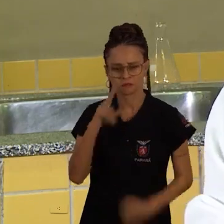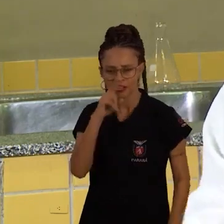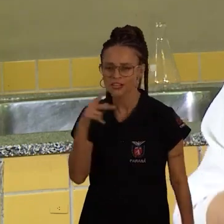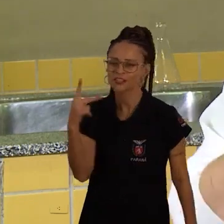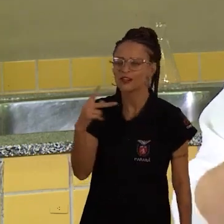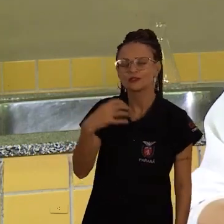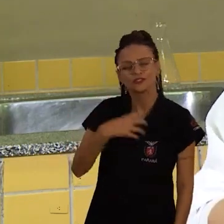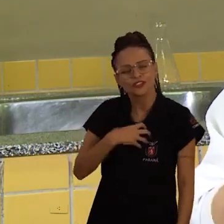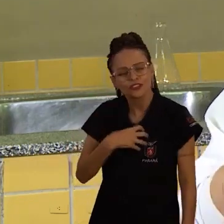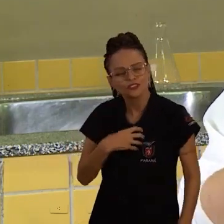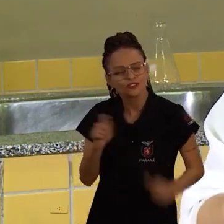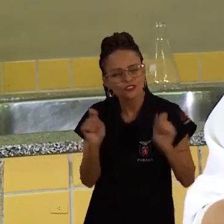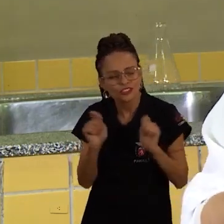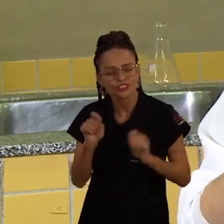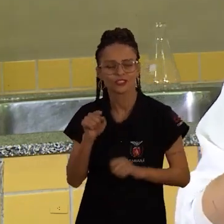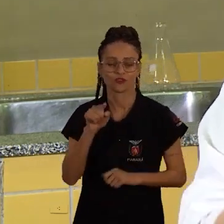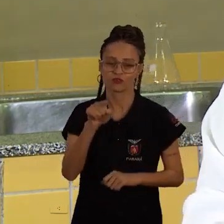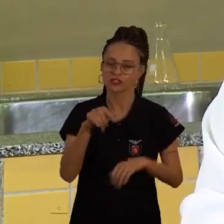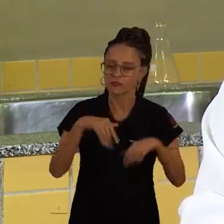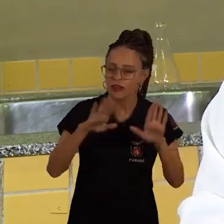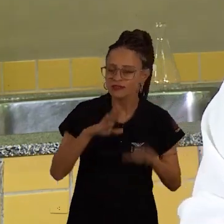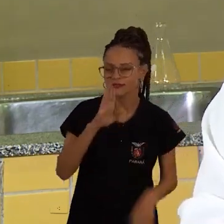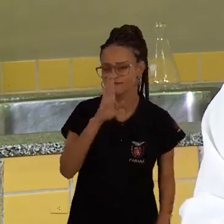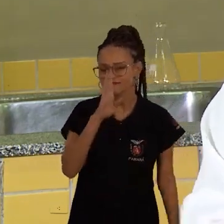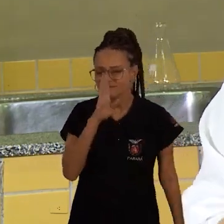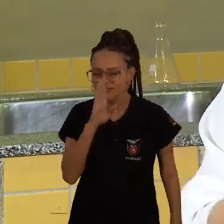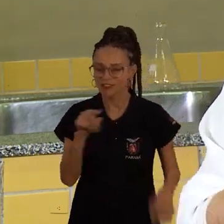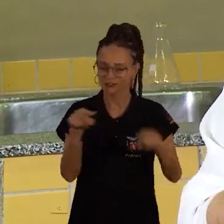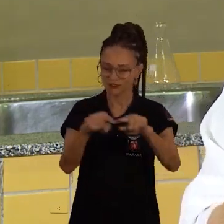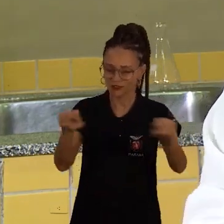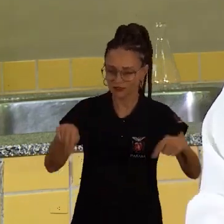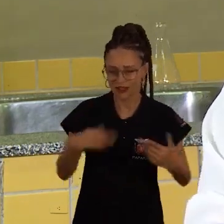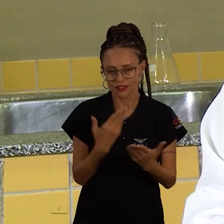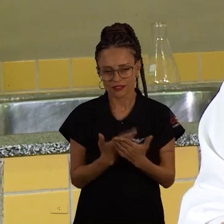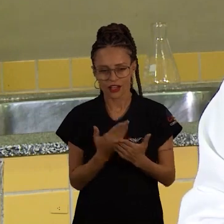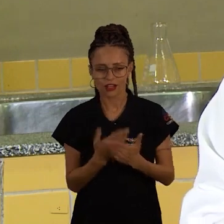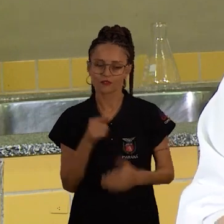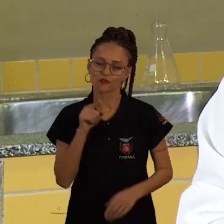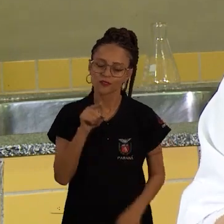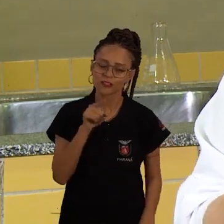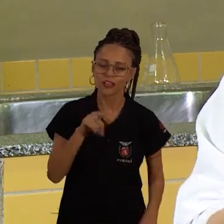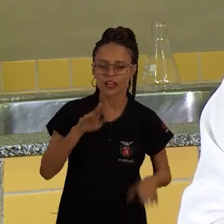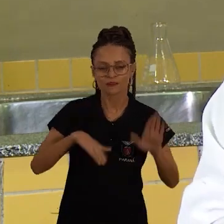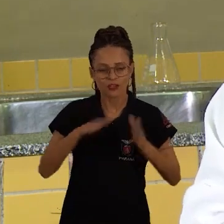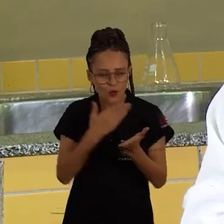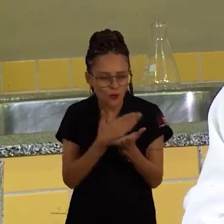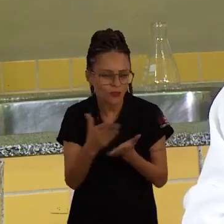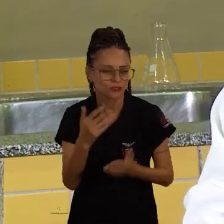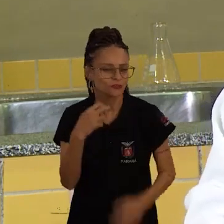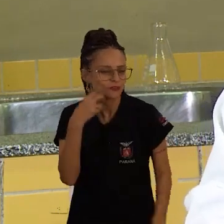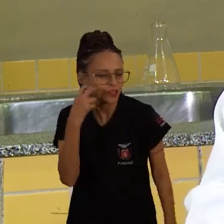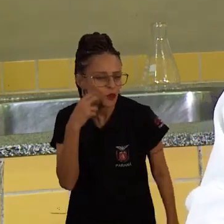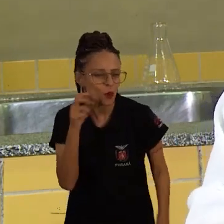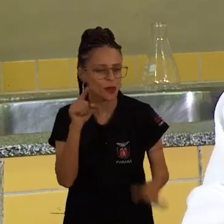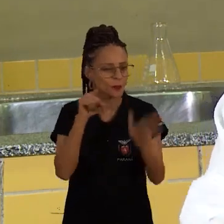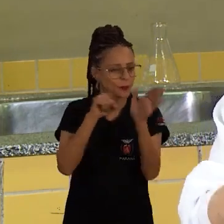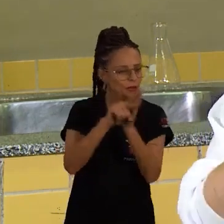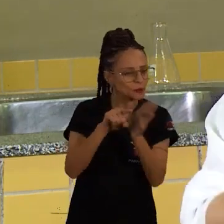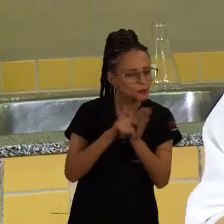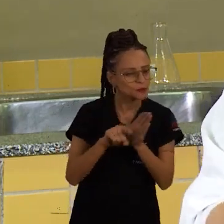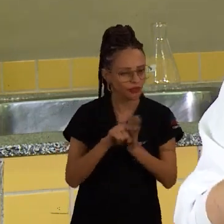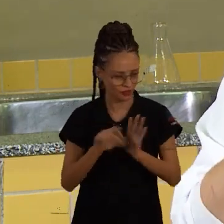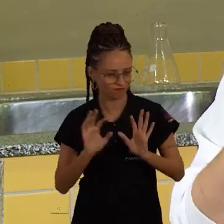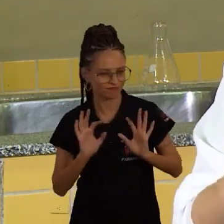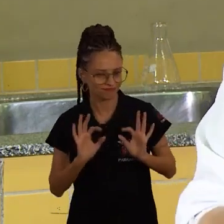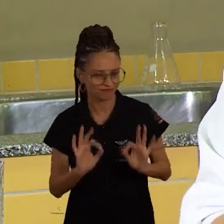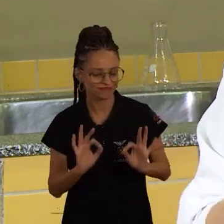teu jeitinho, né? Muitas vezes mais quietinha em sala de aula, ficava no início com um pouquinho de vergonha de perguntar,